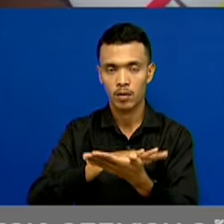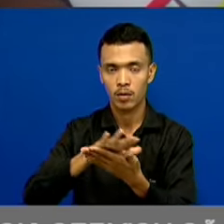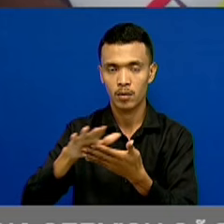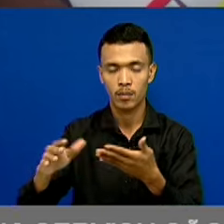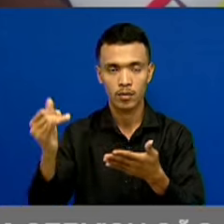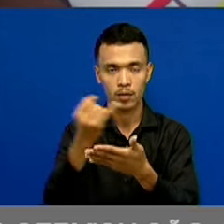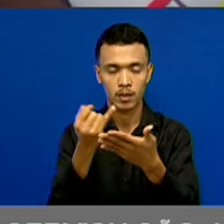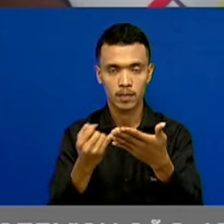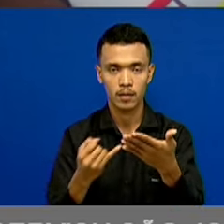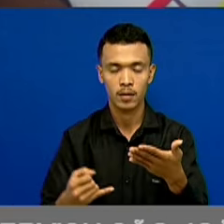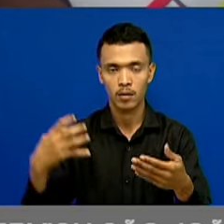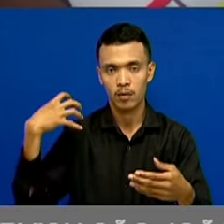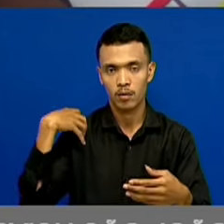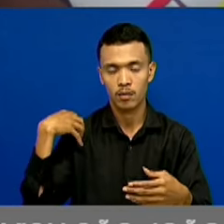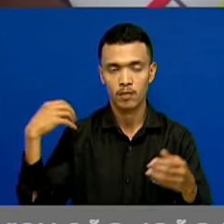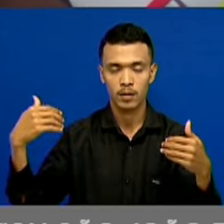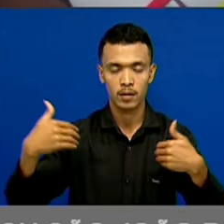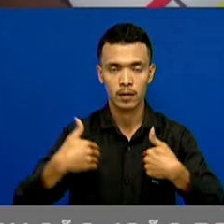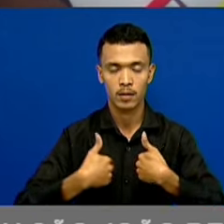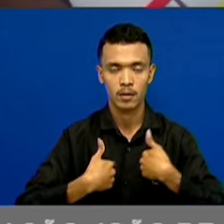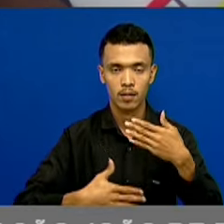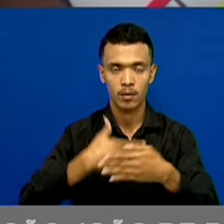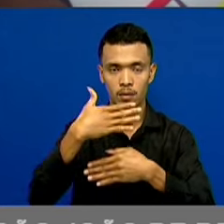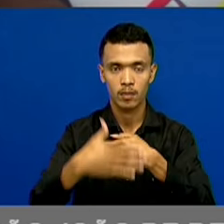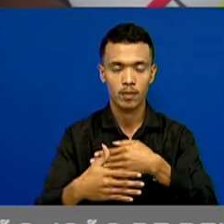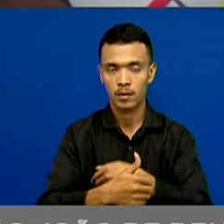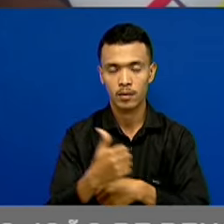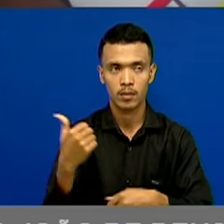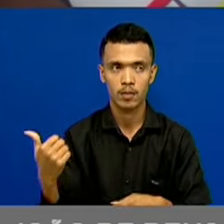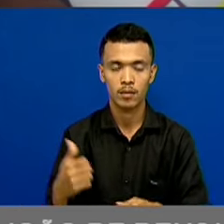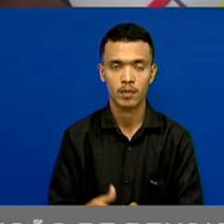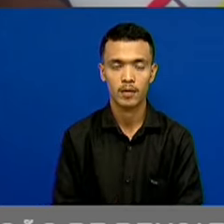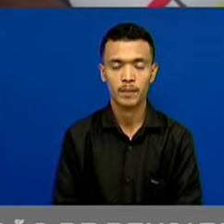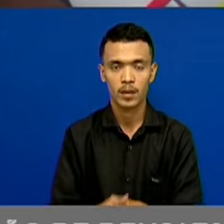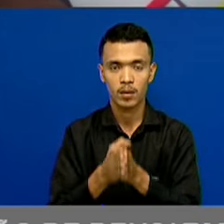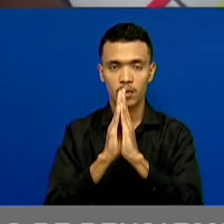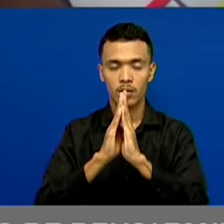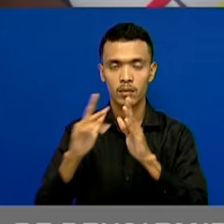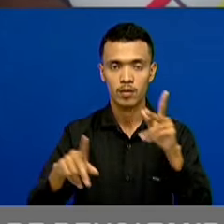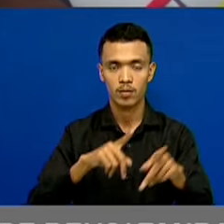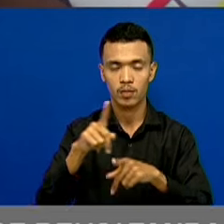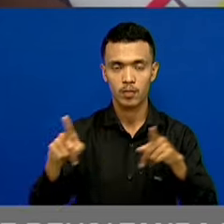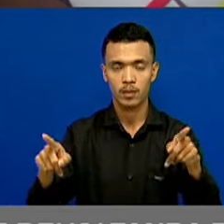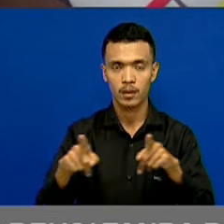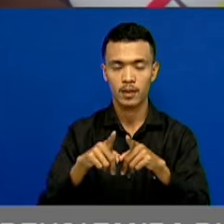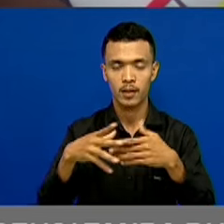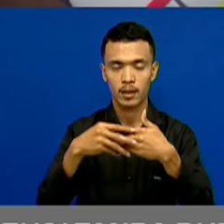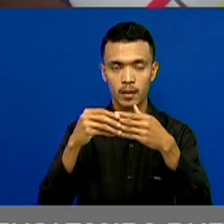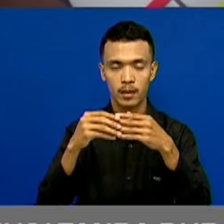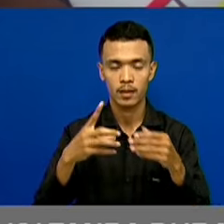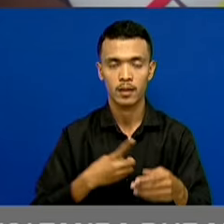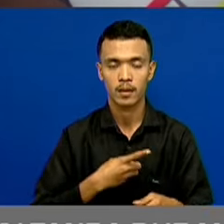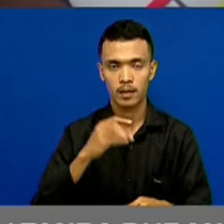que edifício ho parede Shira e Shira uma oinka sorin nem husu ba comunidade Dili Lilio Jovem